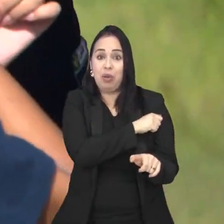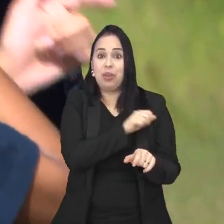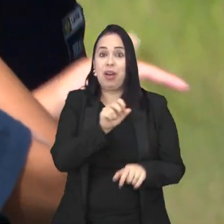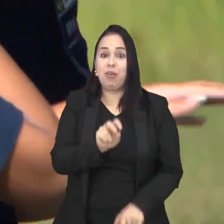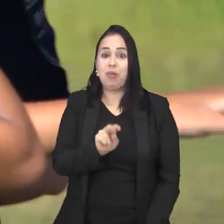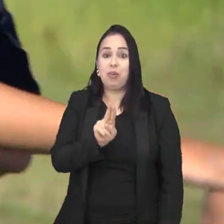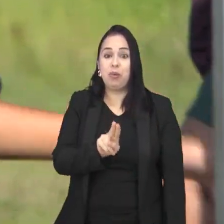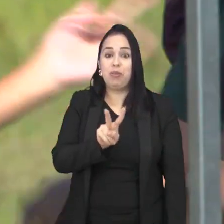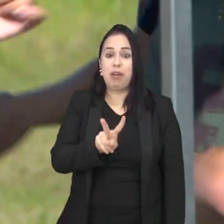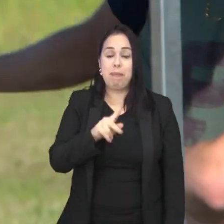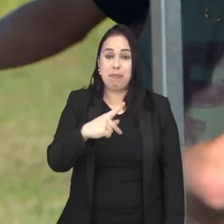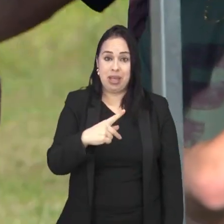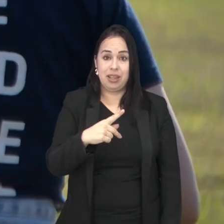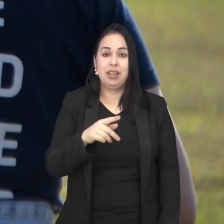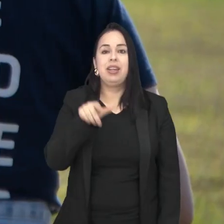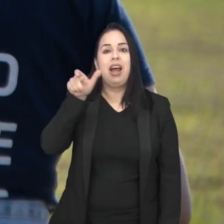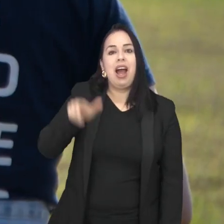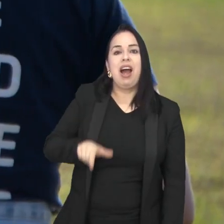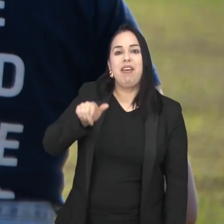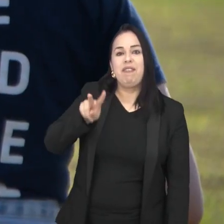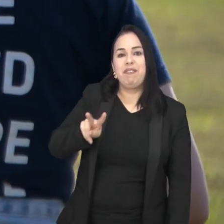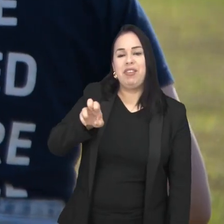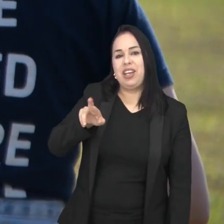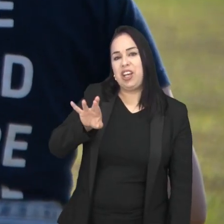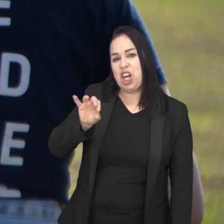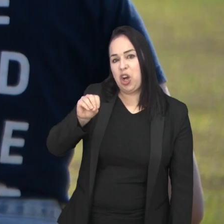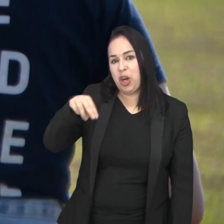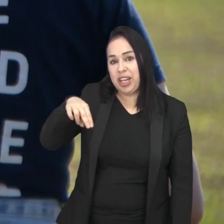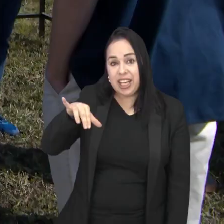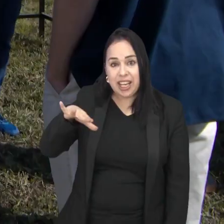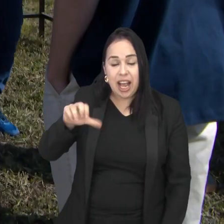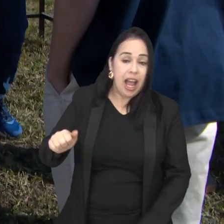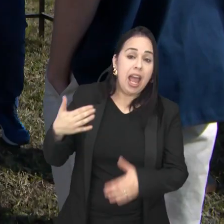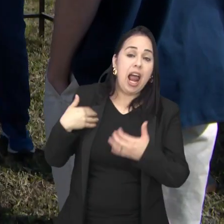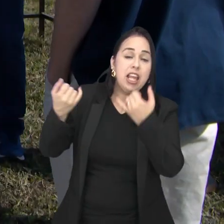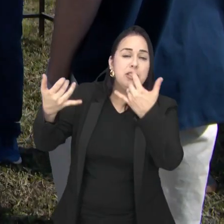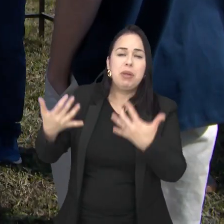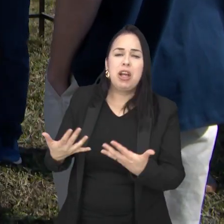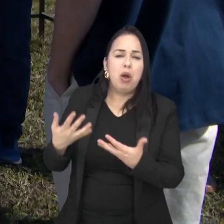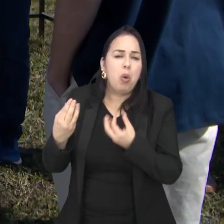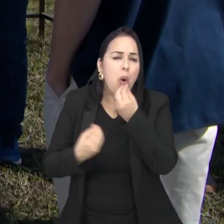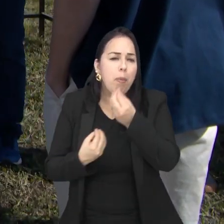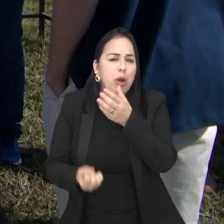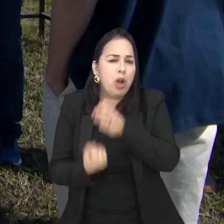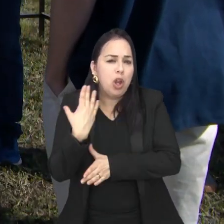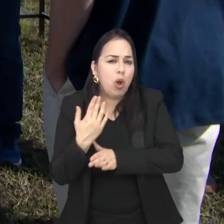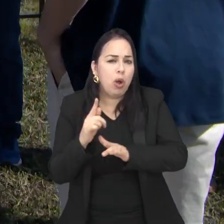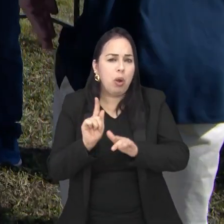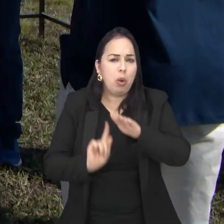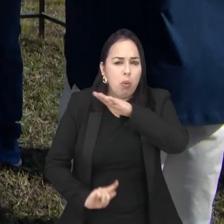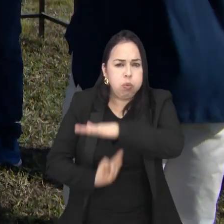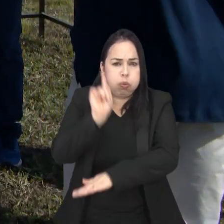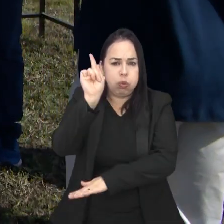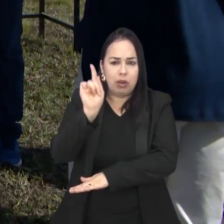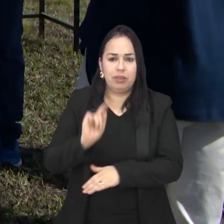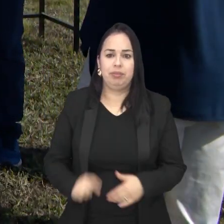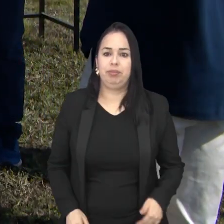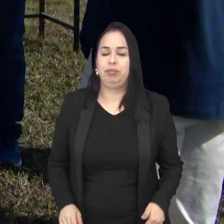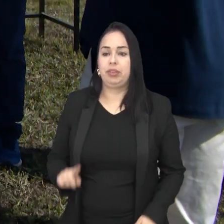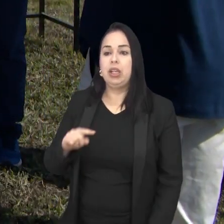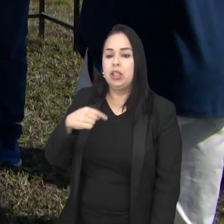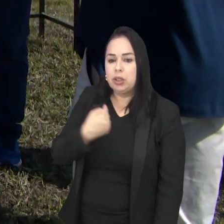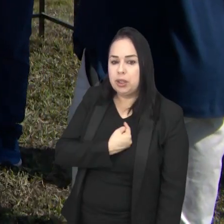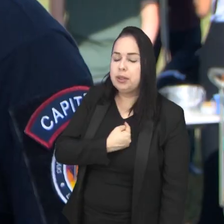formada por alunos da Univap. A Verônica, capitã do time, explica como foi o desenvolvimento do foguete